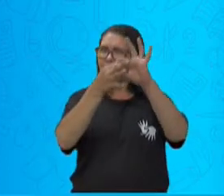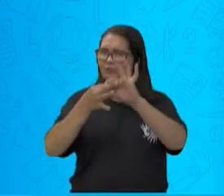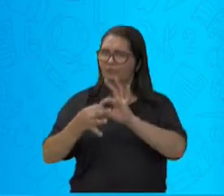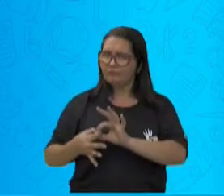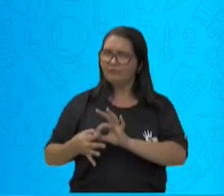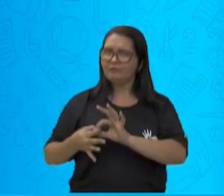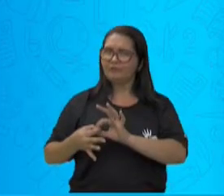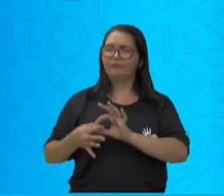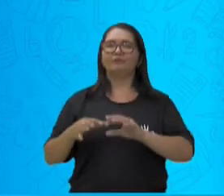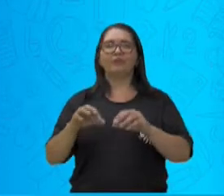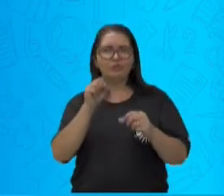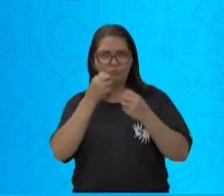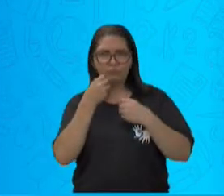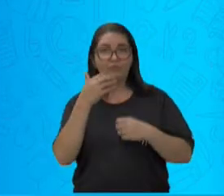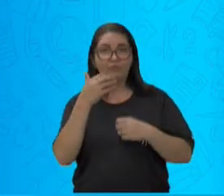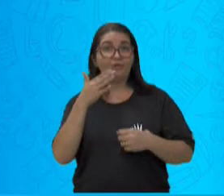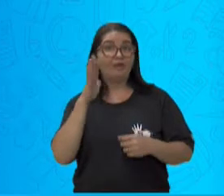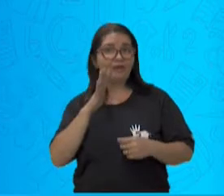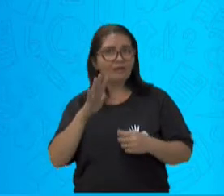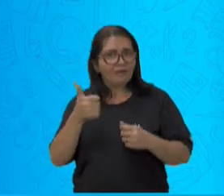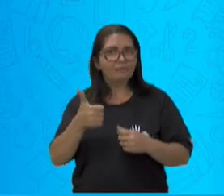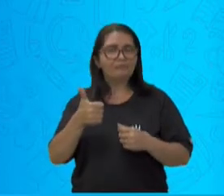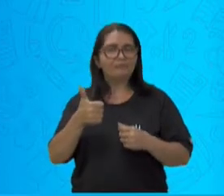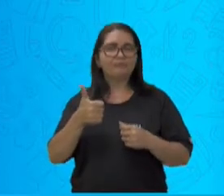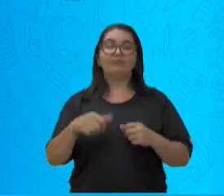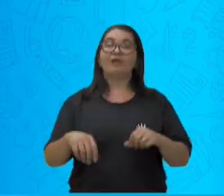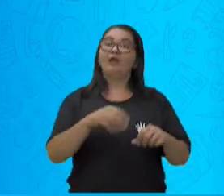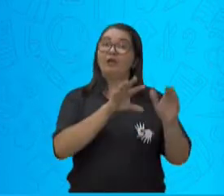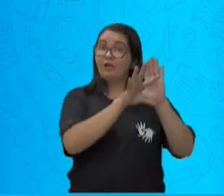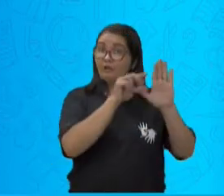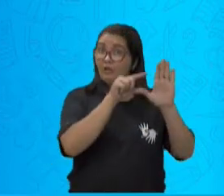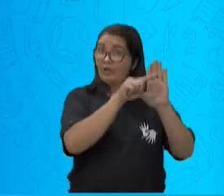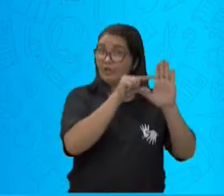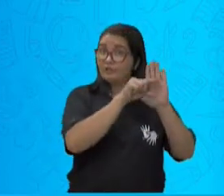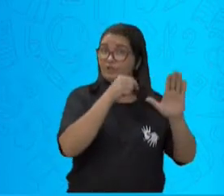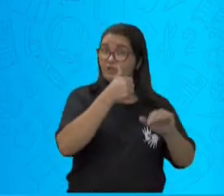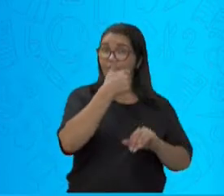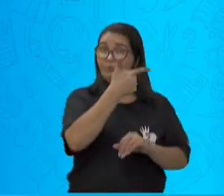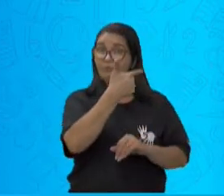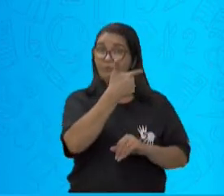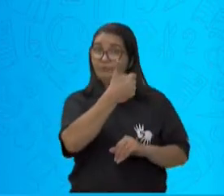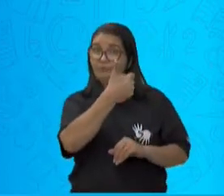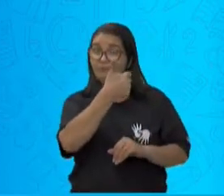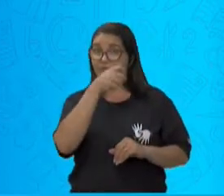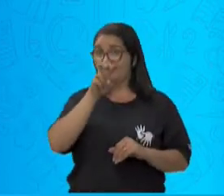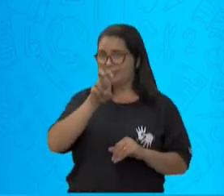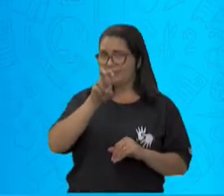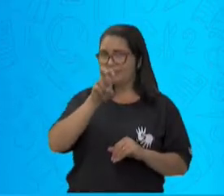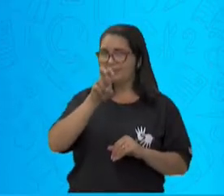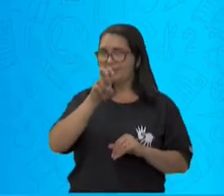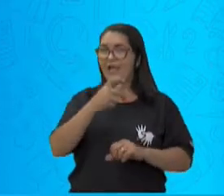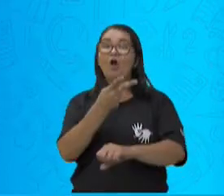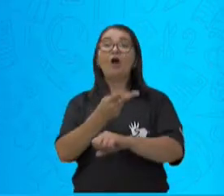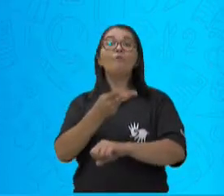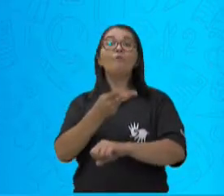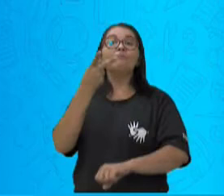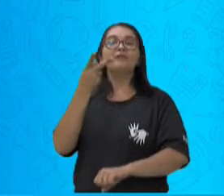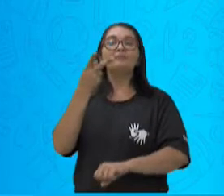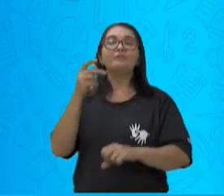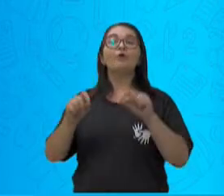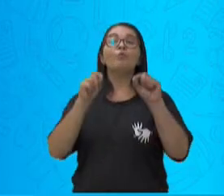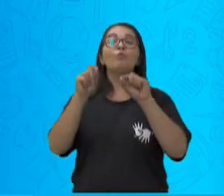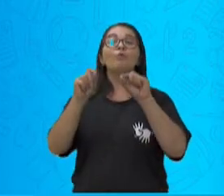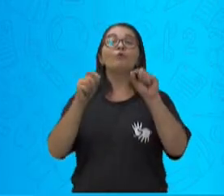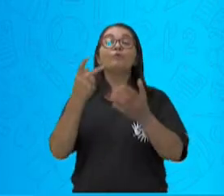Da premiação, artigo 15. Os resultados do 13º concurso de produção